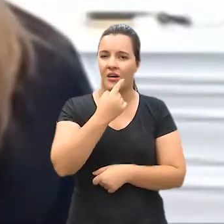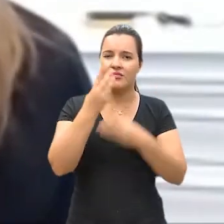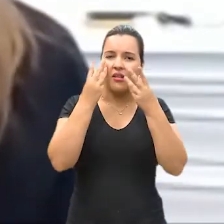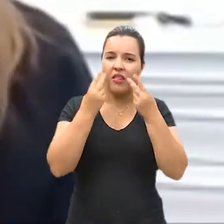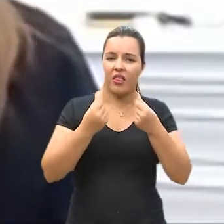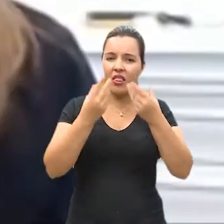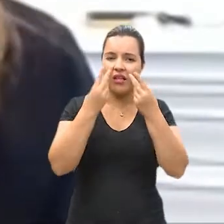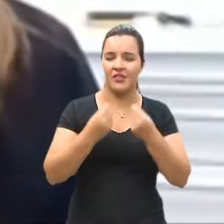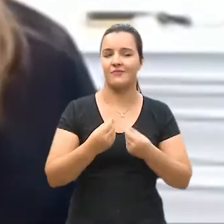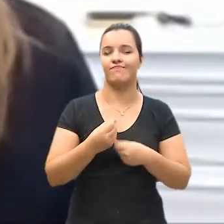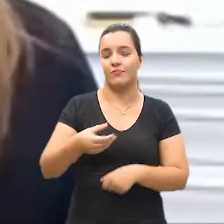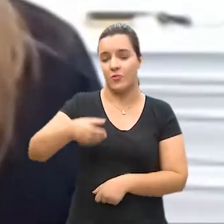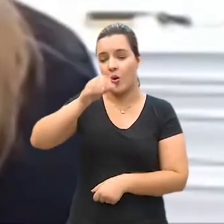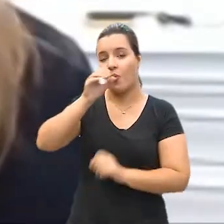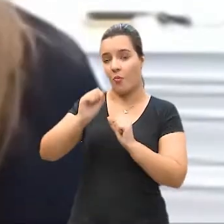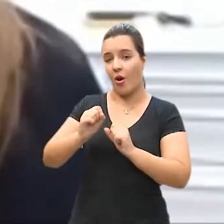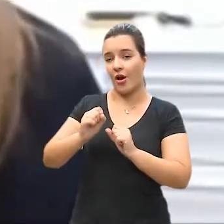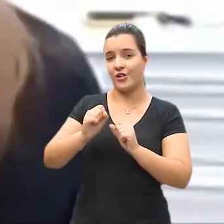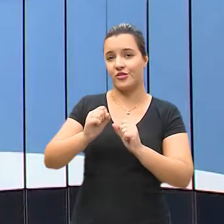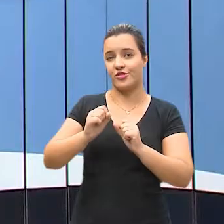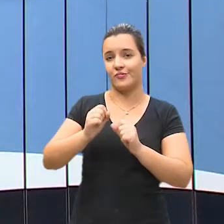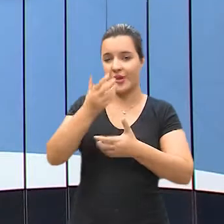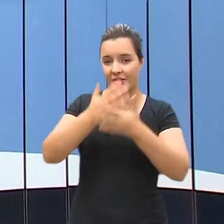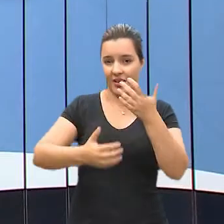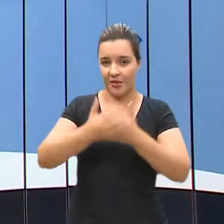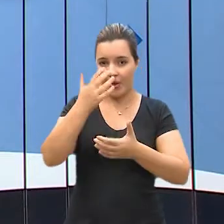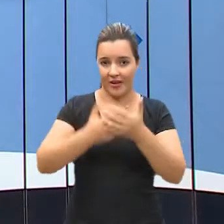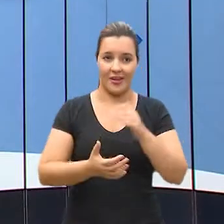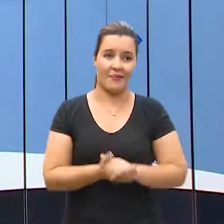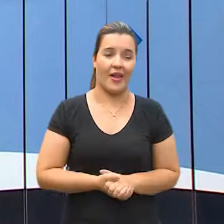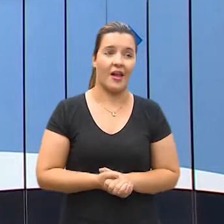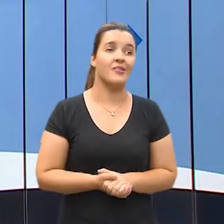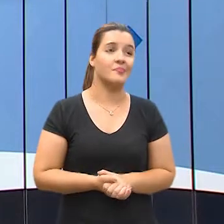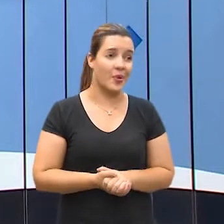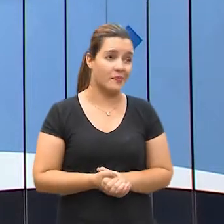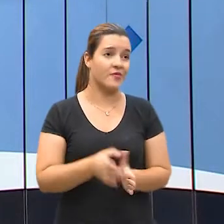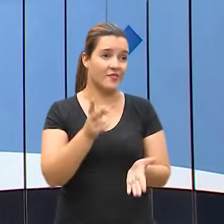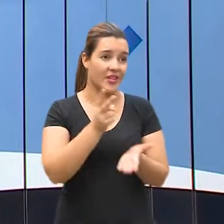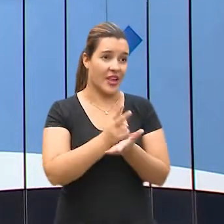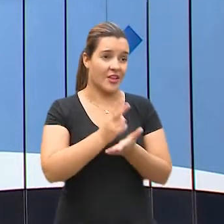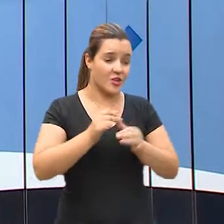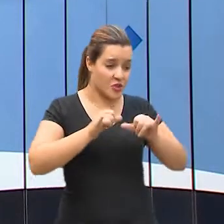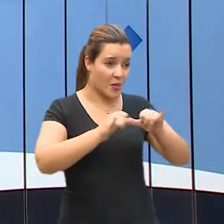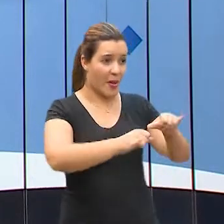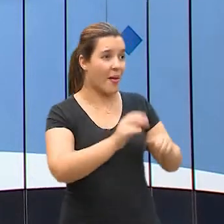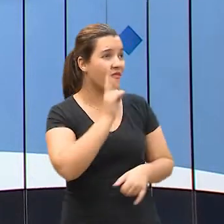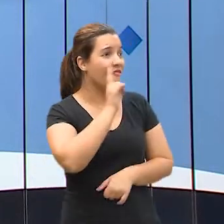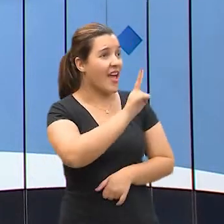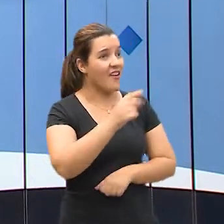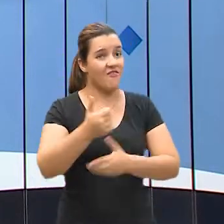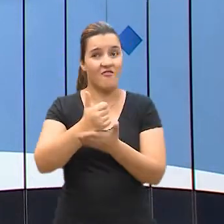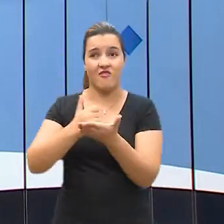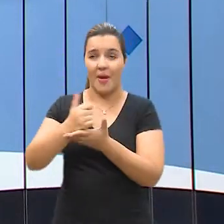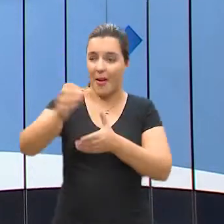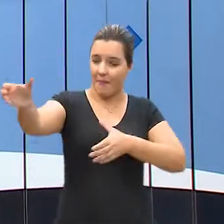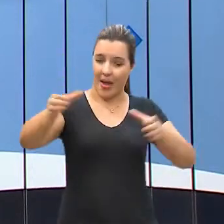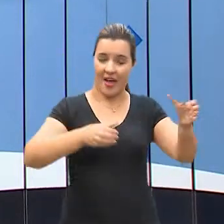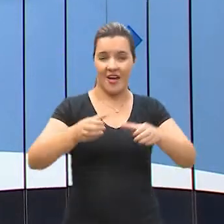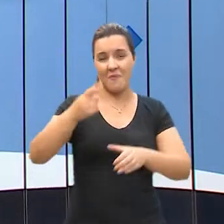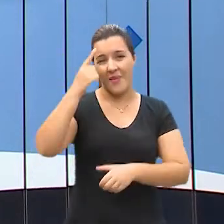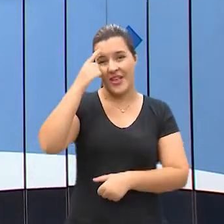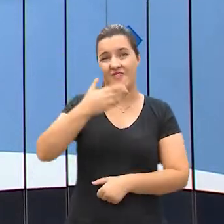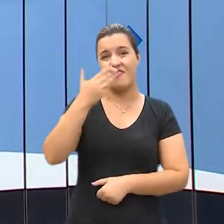assim, deve ser sempre indicado. É porque Não muita gente faça vai uso até a desenfreado. farmácia, ao supermercado, está à disposição e já vai usando, achando